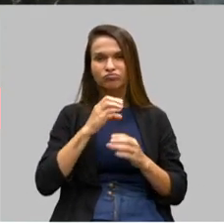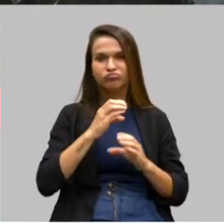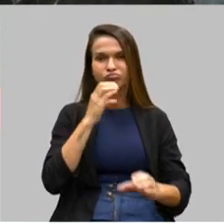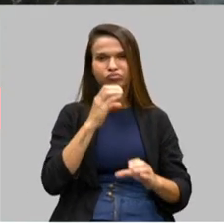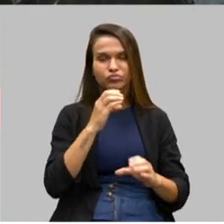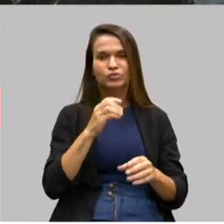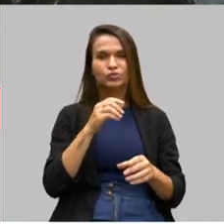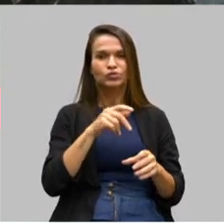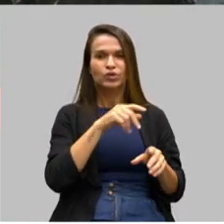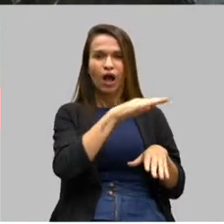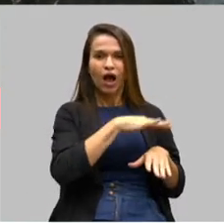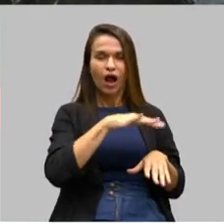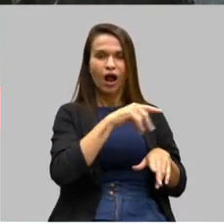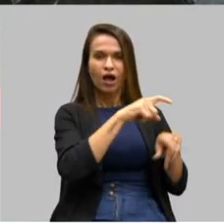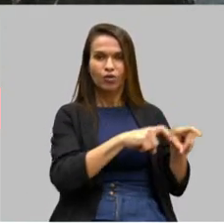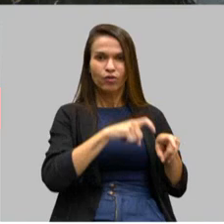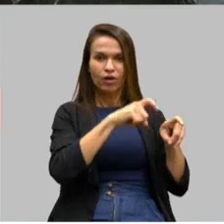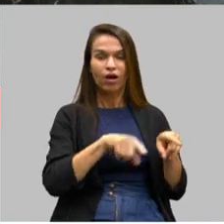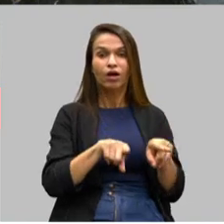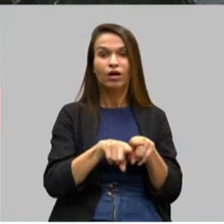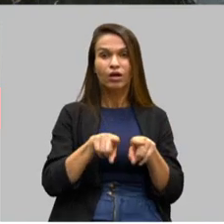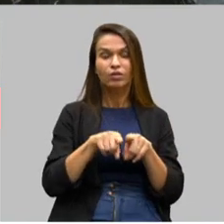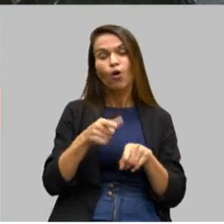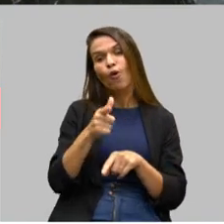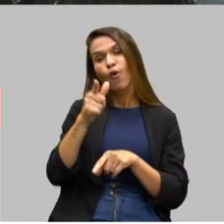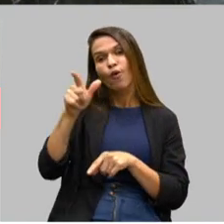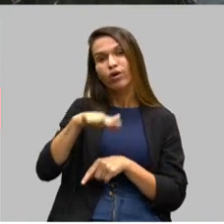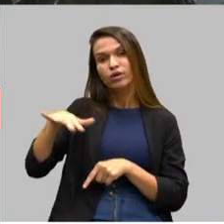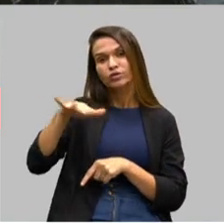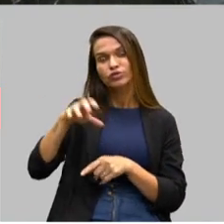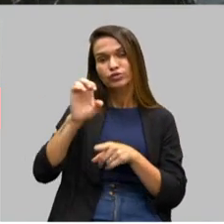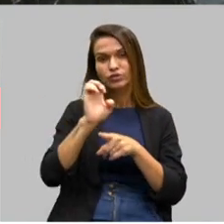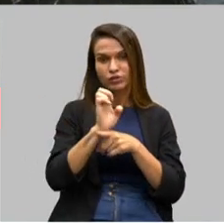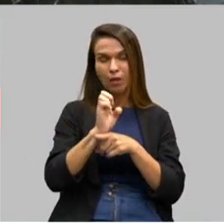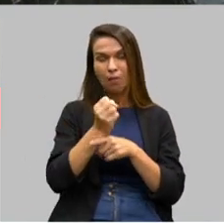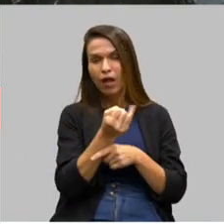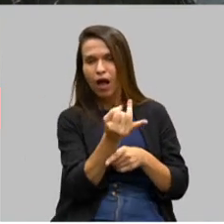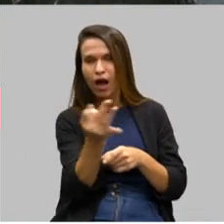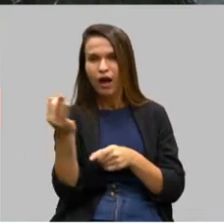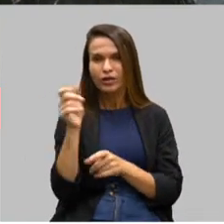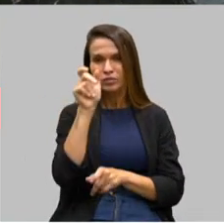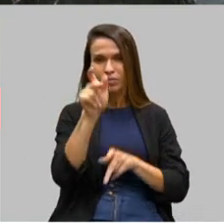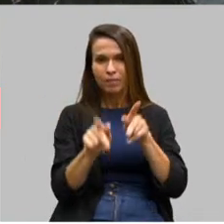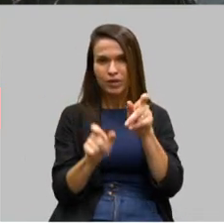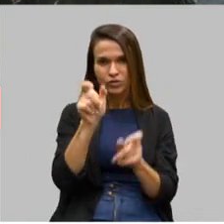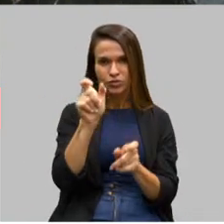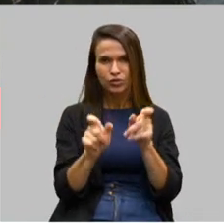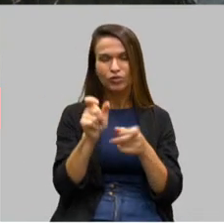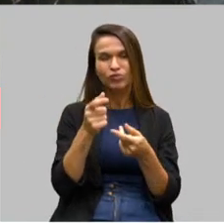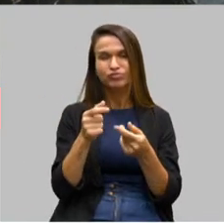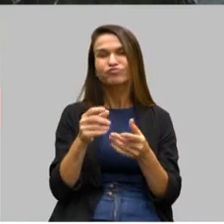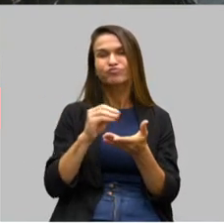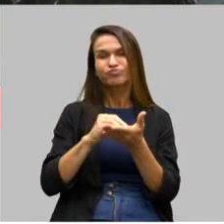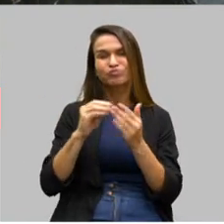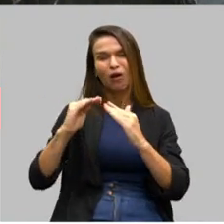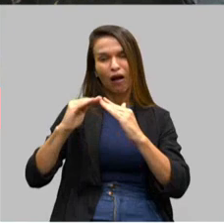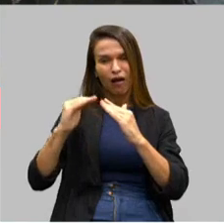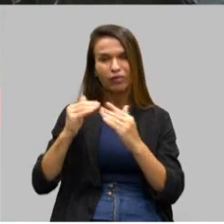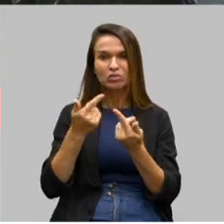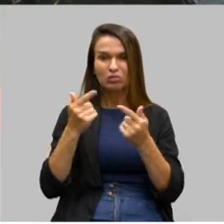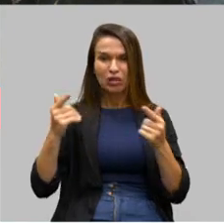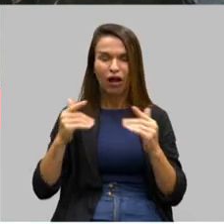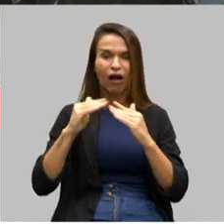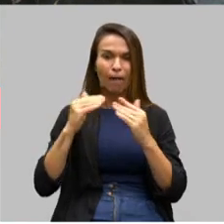rurais. Ao mesmo tempo, em outras regiões do estado, milhares de pessoas ficaram desabrigadas ou desalojadas e